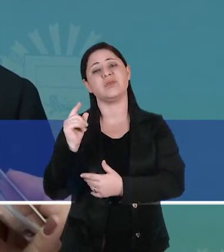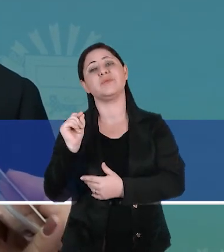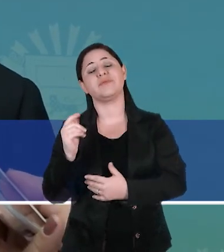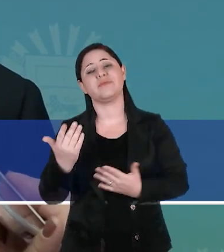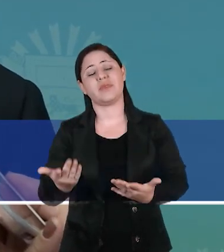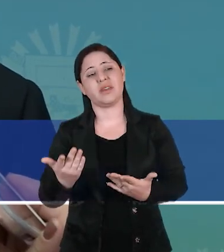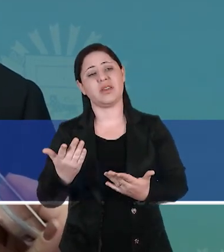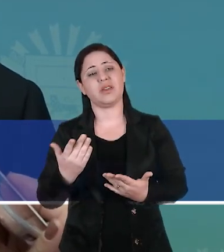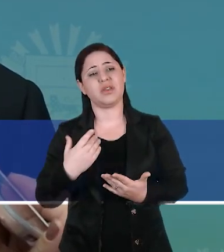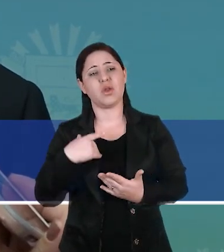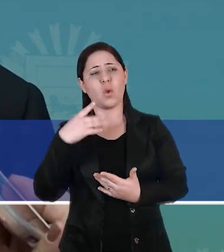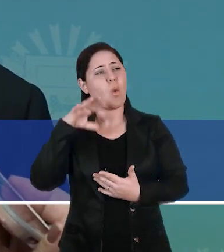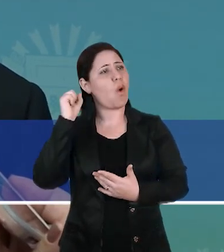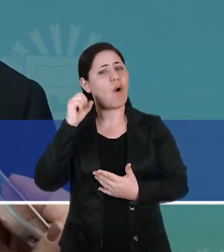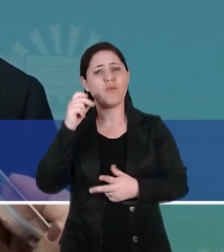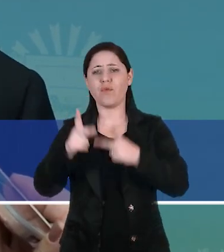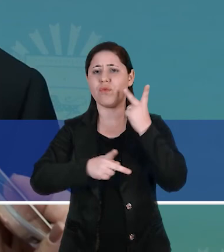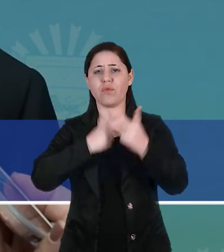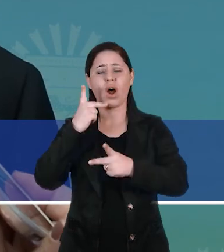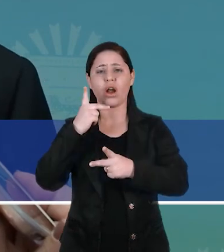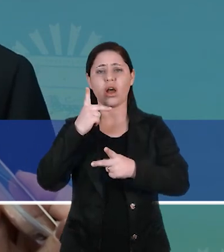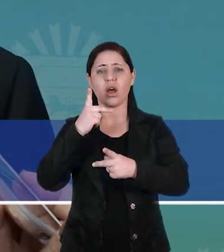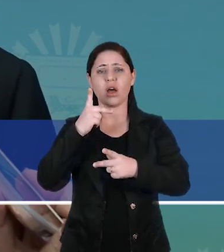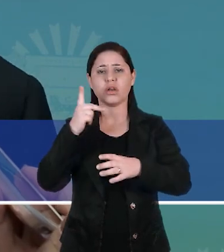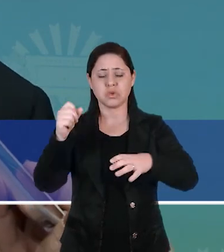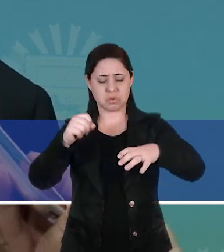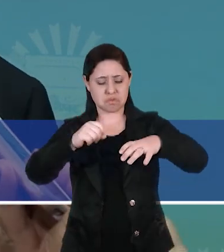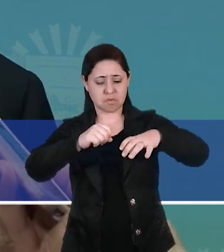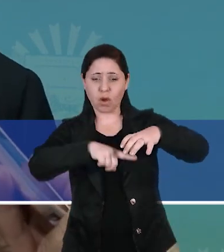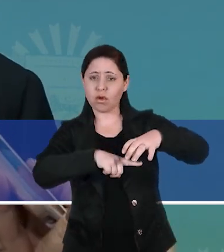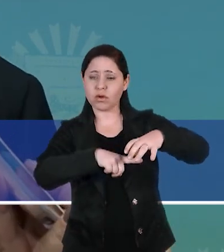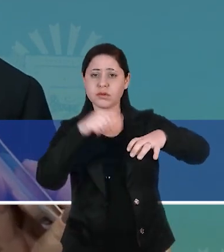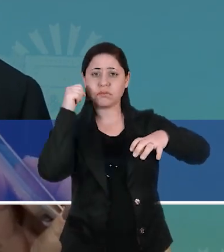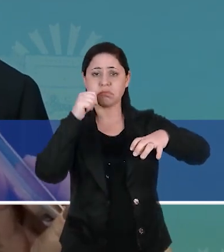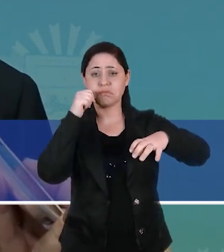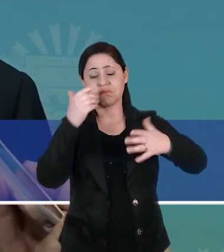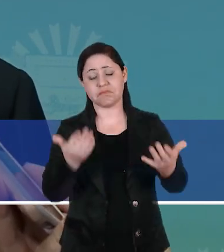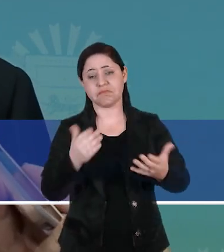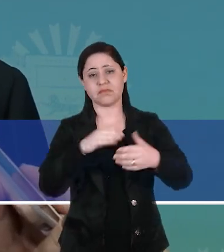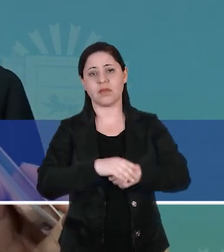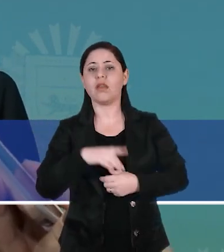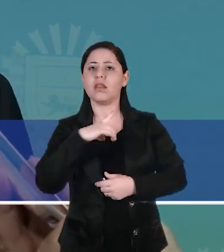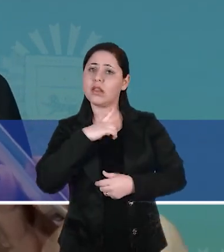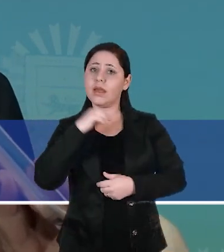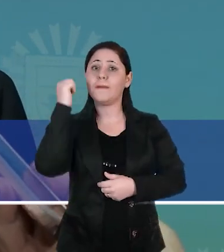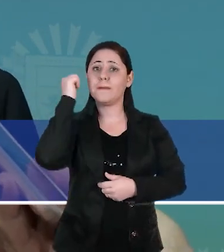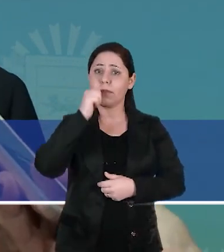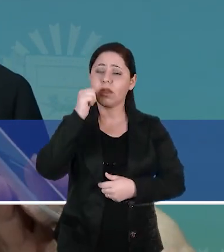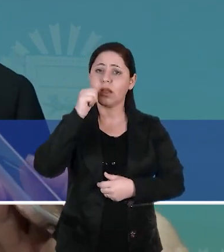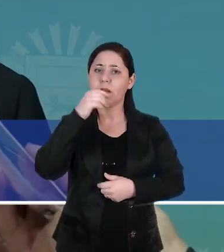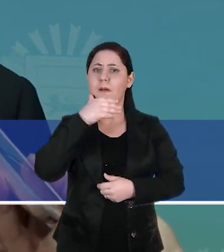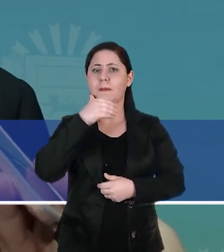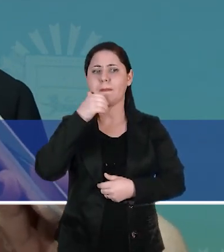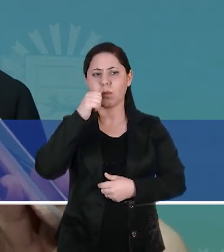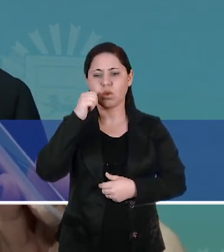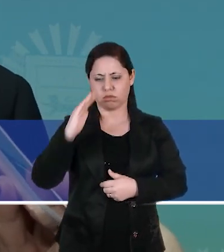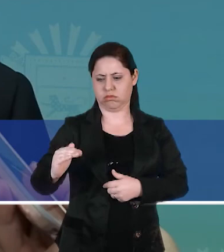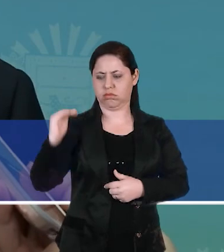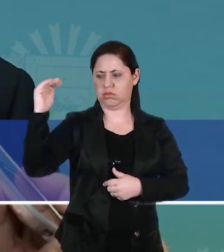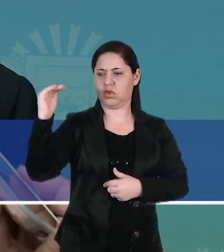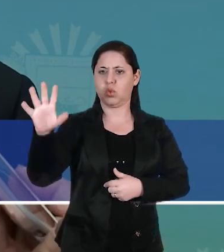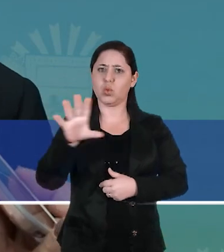acontece? Você não ouve mais falar tanto do futebol feminino. E nós temos aqui meninas, mulheres